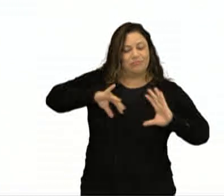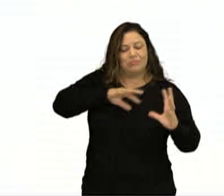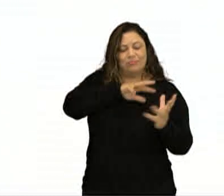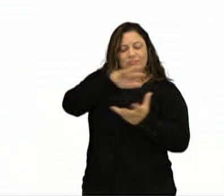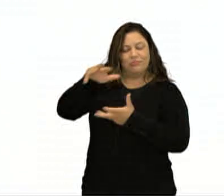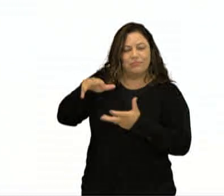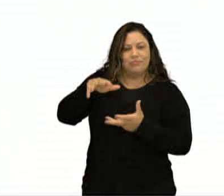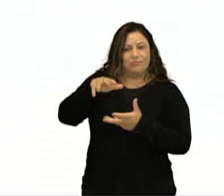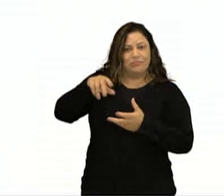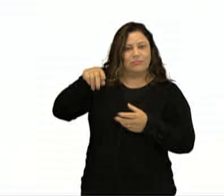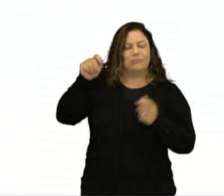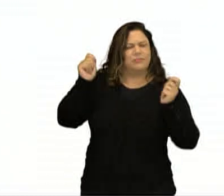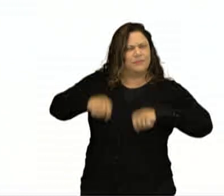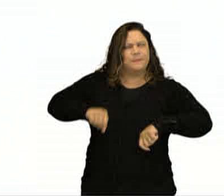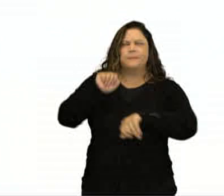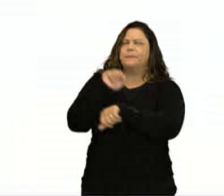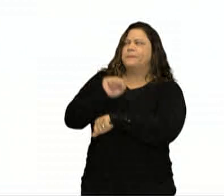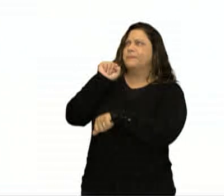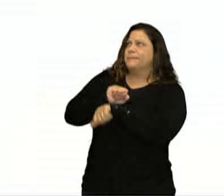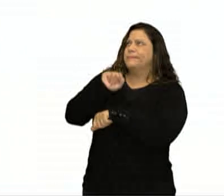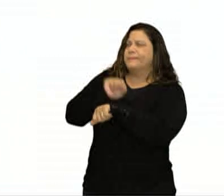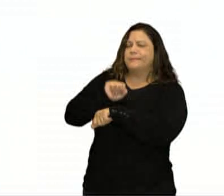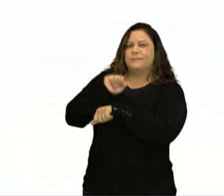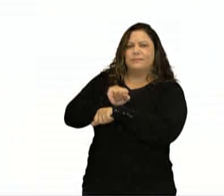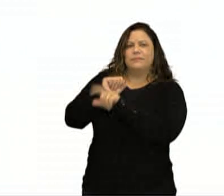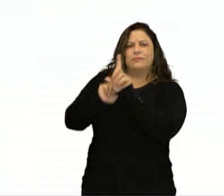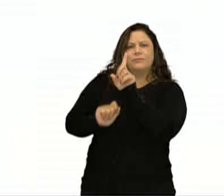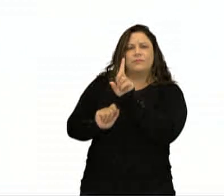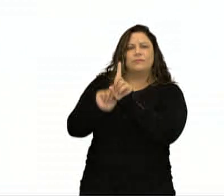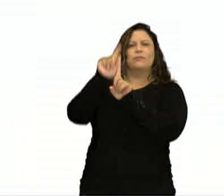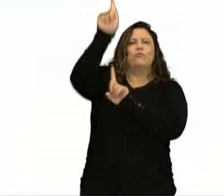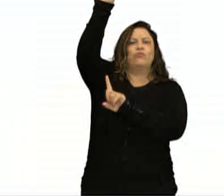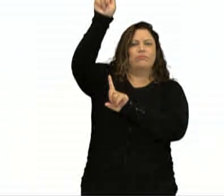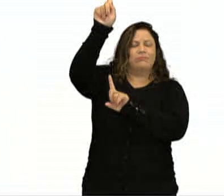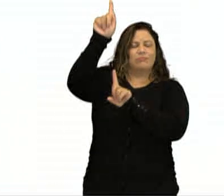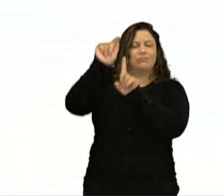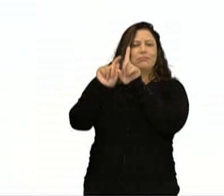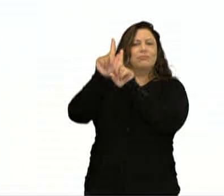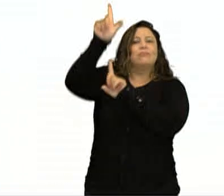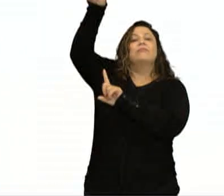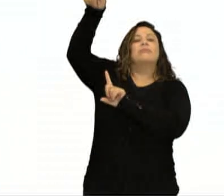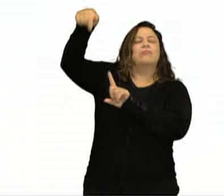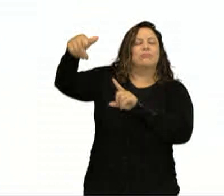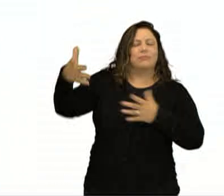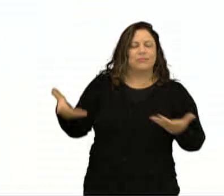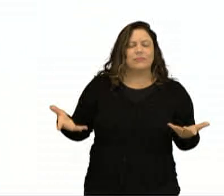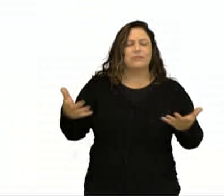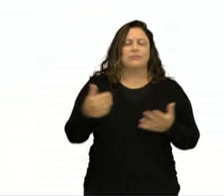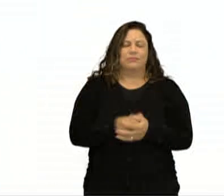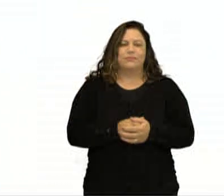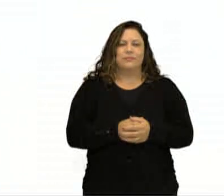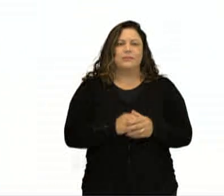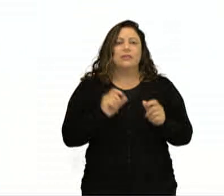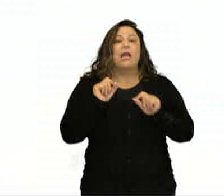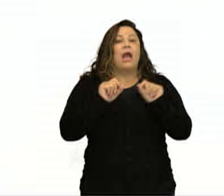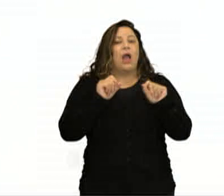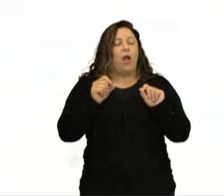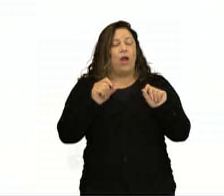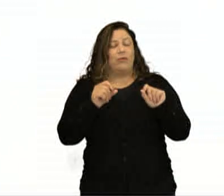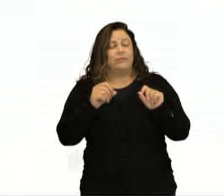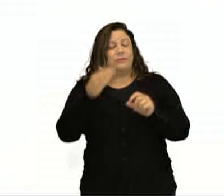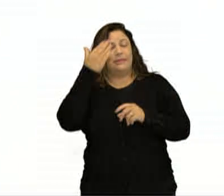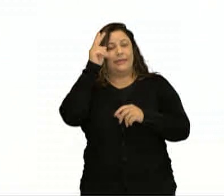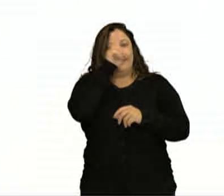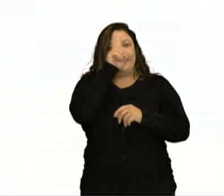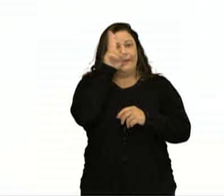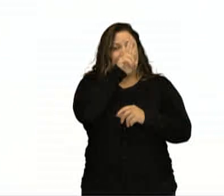precisam esperar para saber se a ordem foi executada com sucesso? Adote que a velocidade da luz é